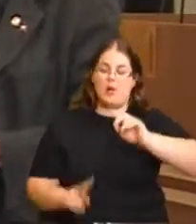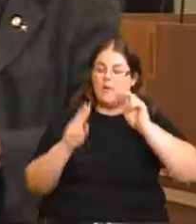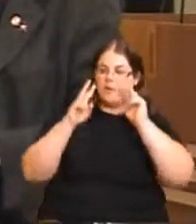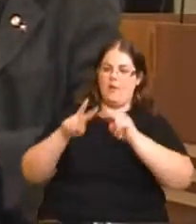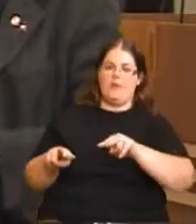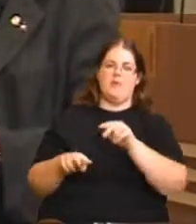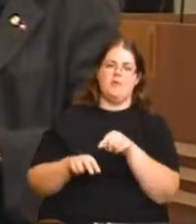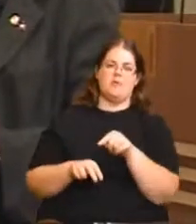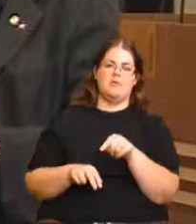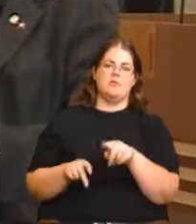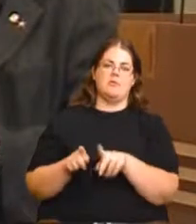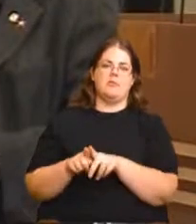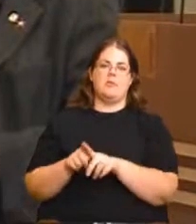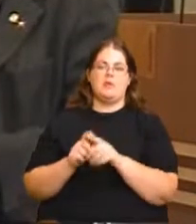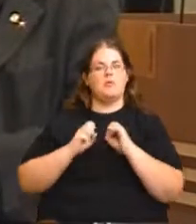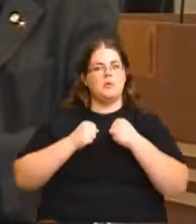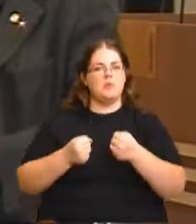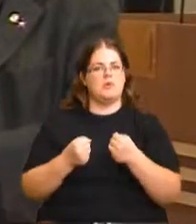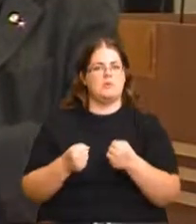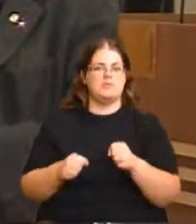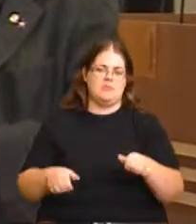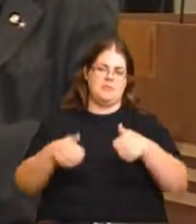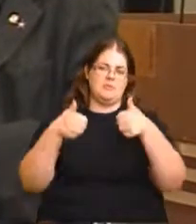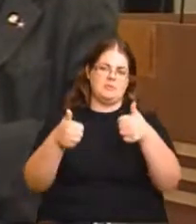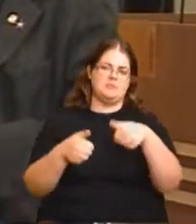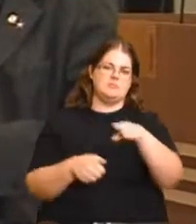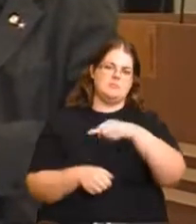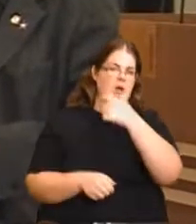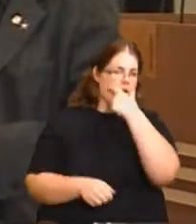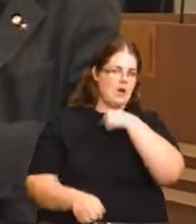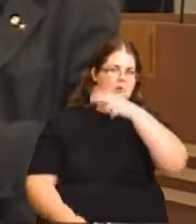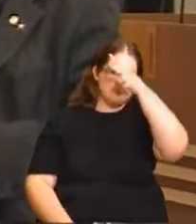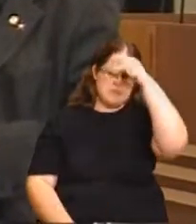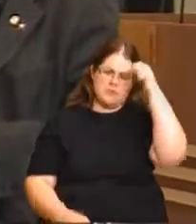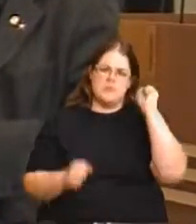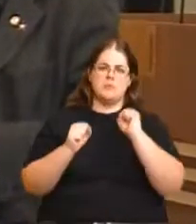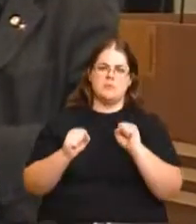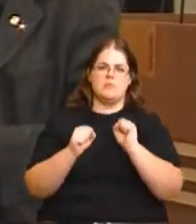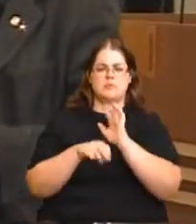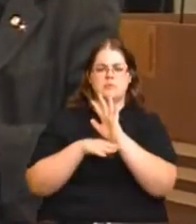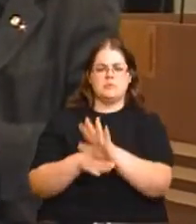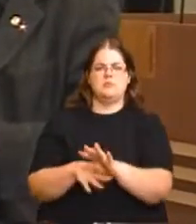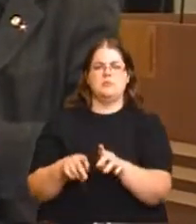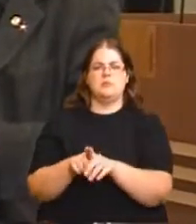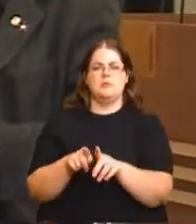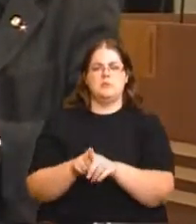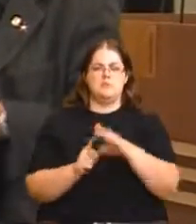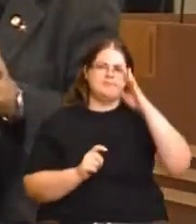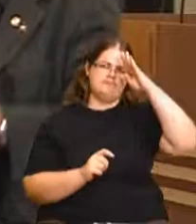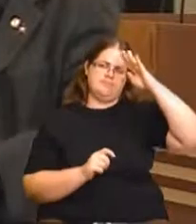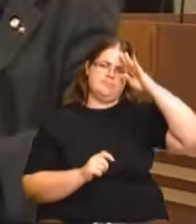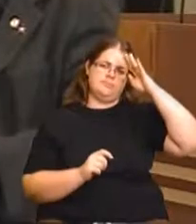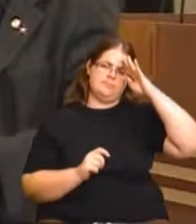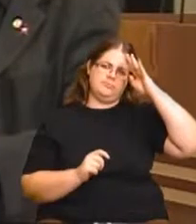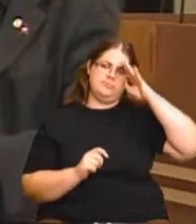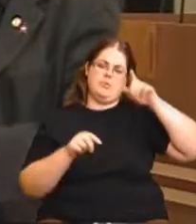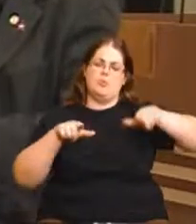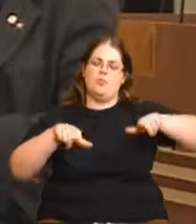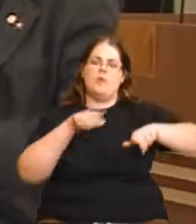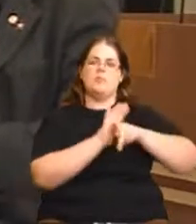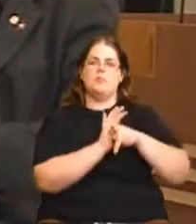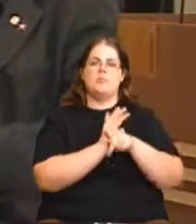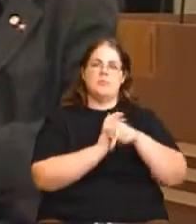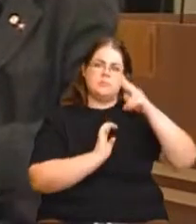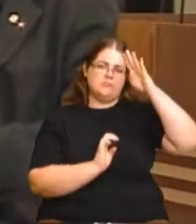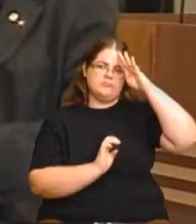ajustar toda a segurança para a região, e a gente também acha que a Prefeitura pode ajudar mais com a Guarda Municipal. O quartel da Guarda Municipal é lá na